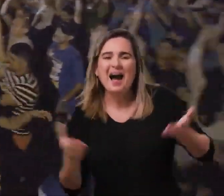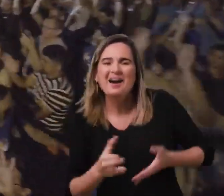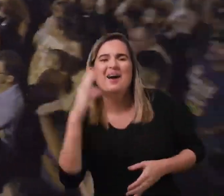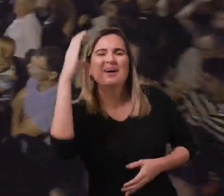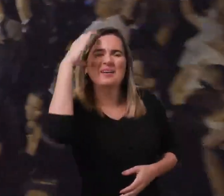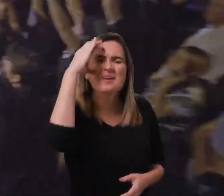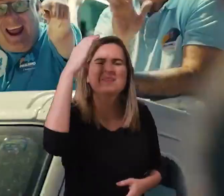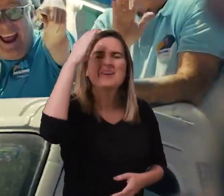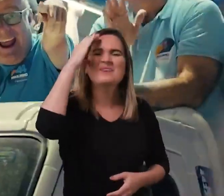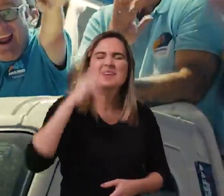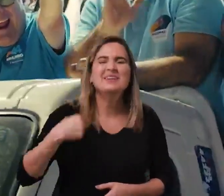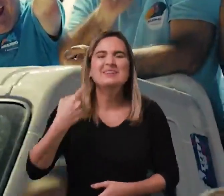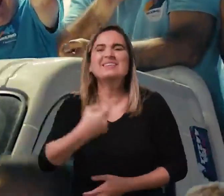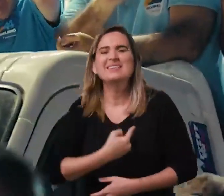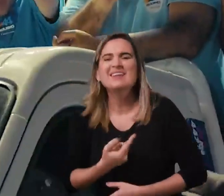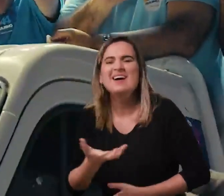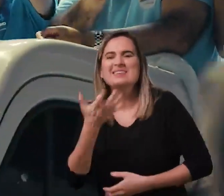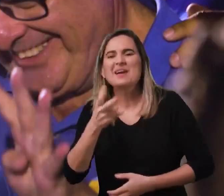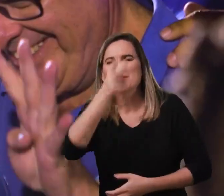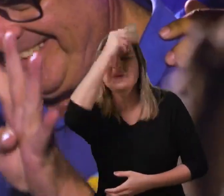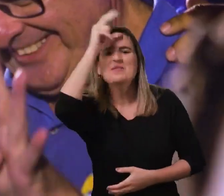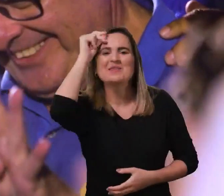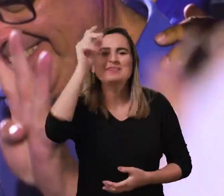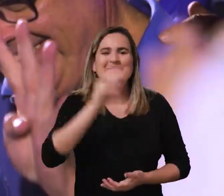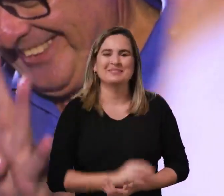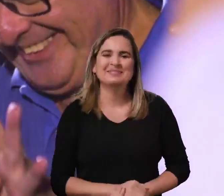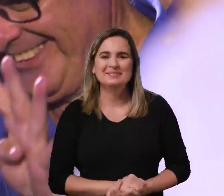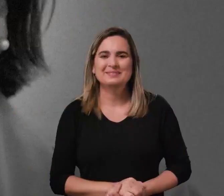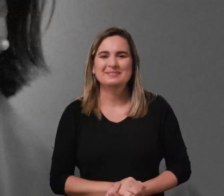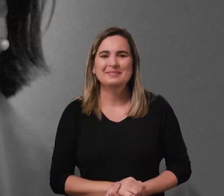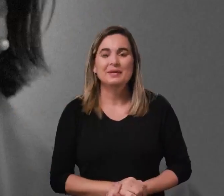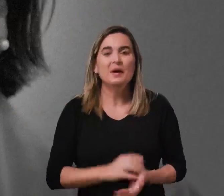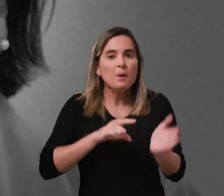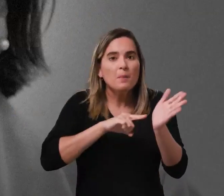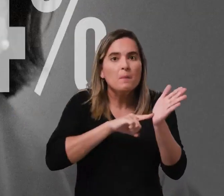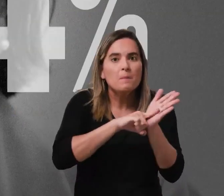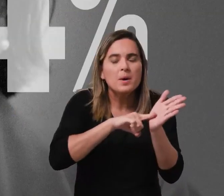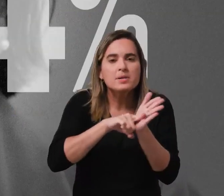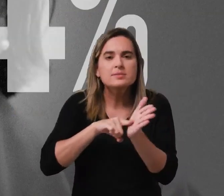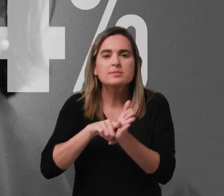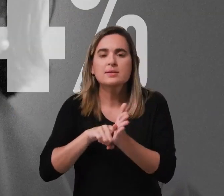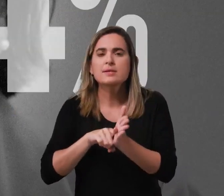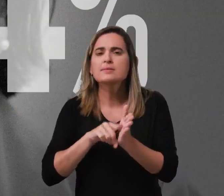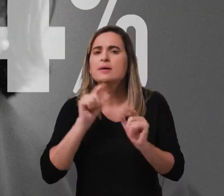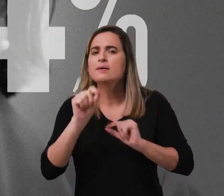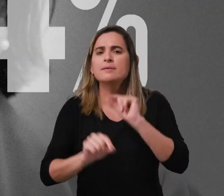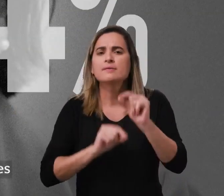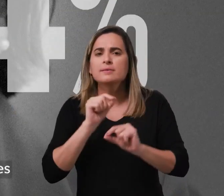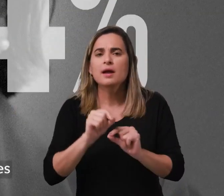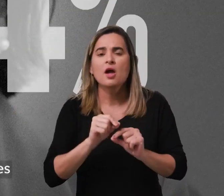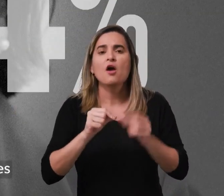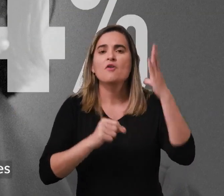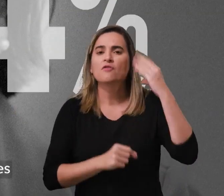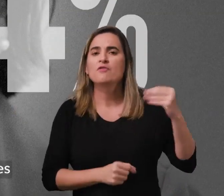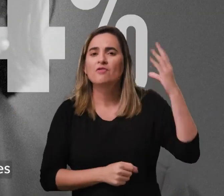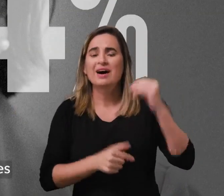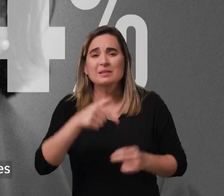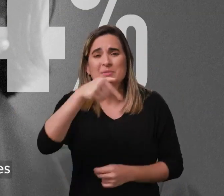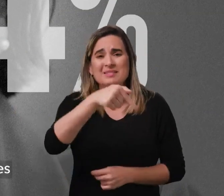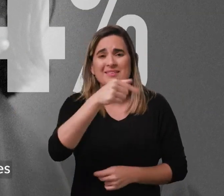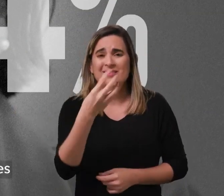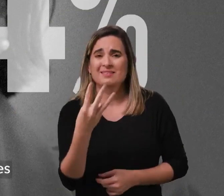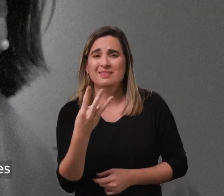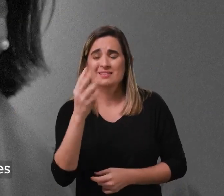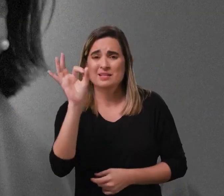é Paulinho, o prefeito que a gente quer. Pesquisa Consulte, Fátima é reprovada por 73%